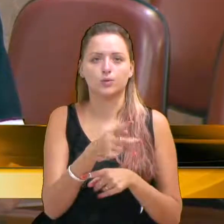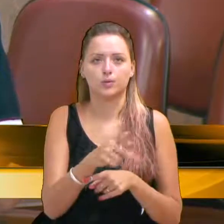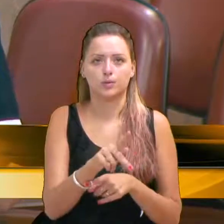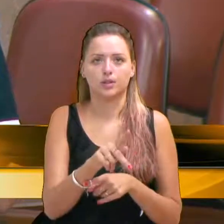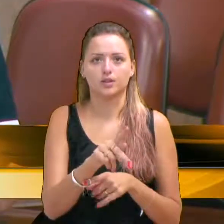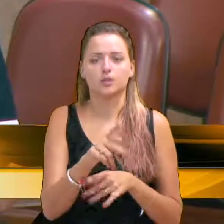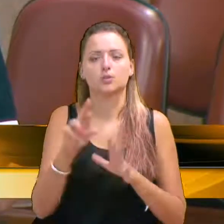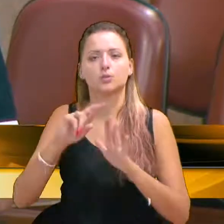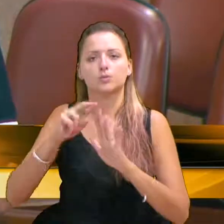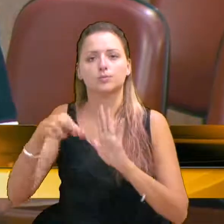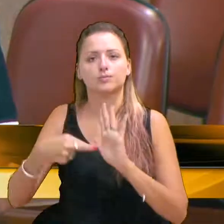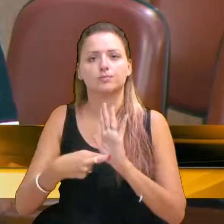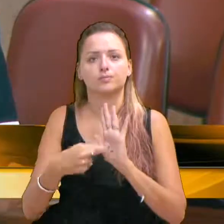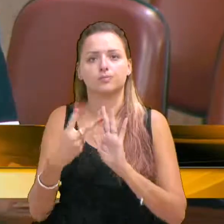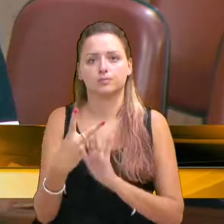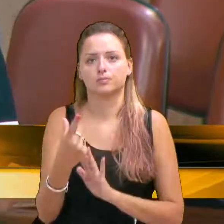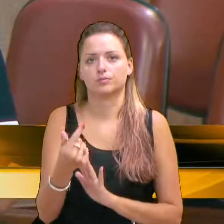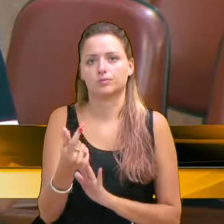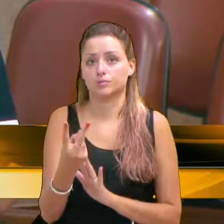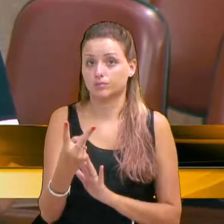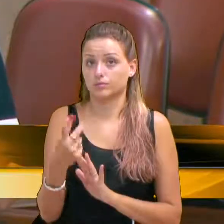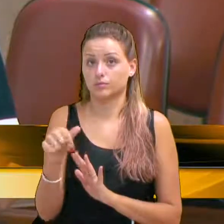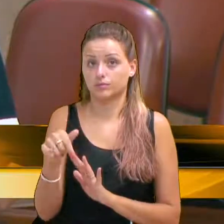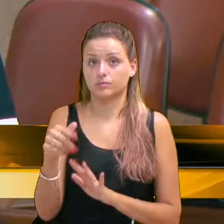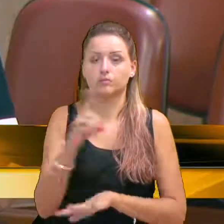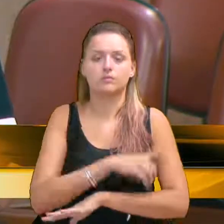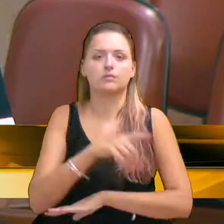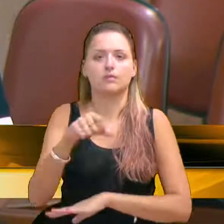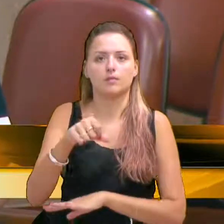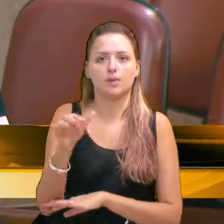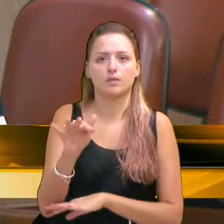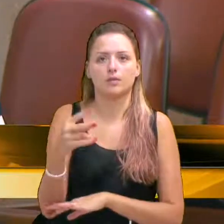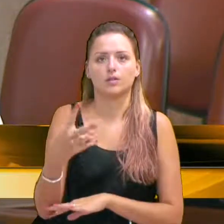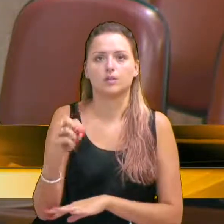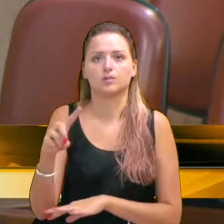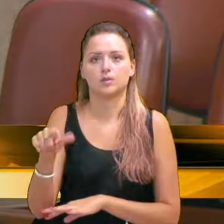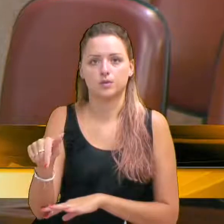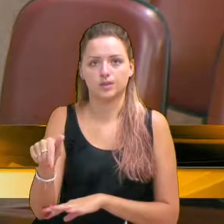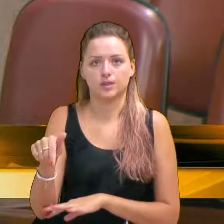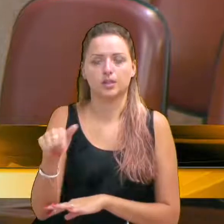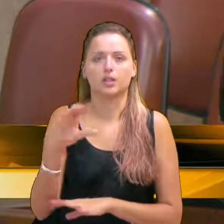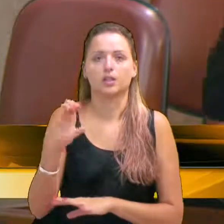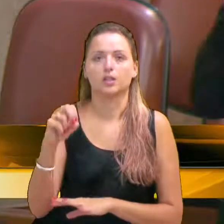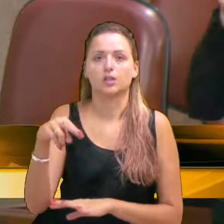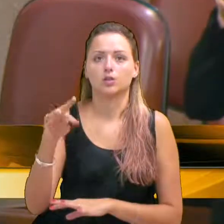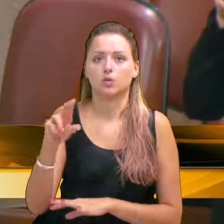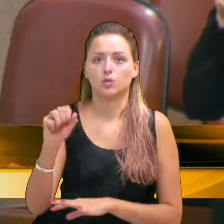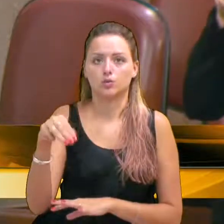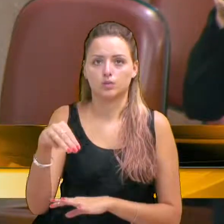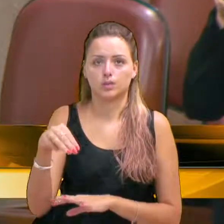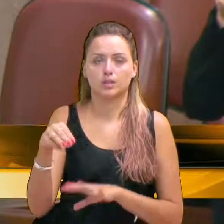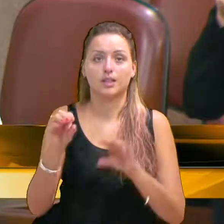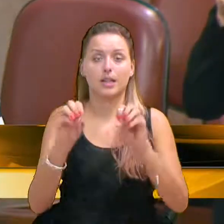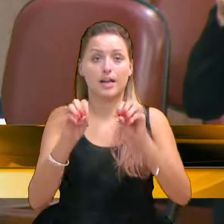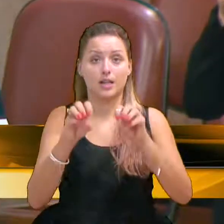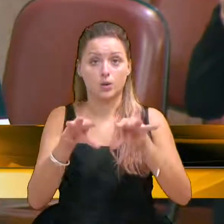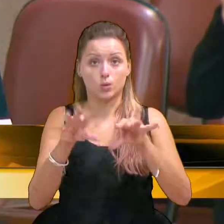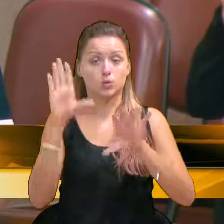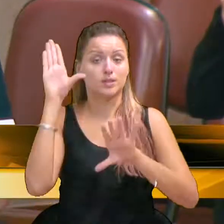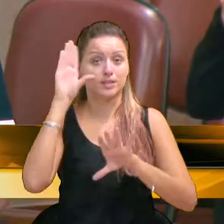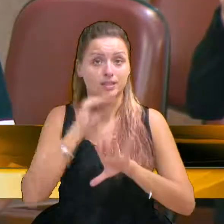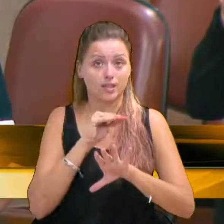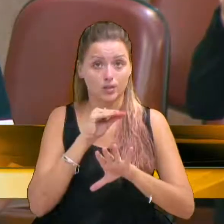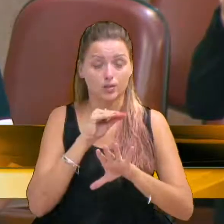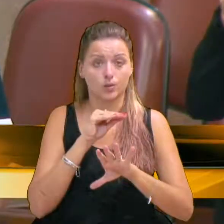a resolução 227 de 9 de fevereiro de 2007 do CONTRAN, o farol de rodagem diurna é um facho de